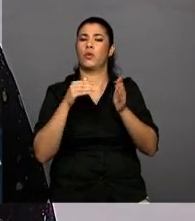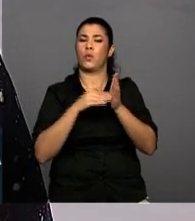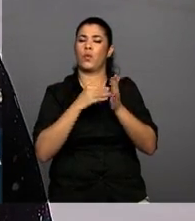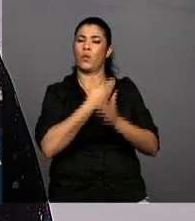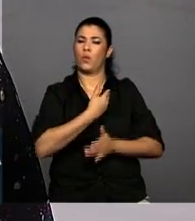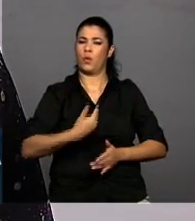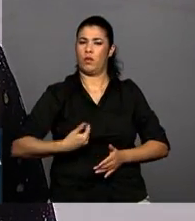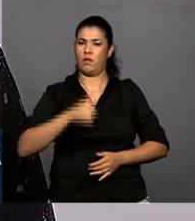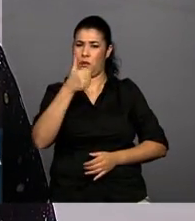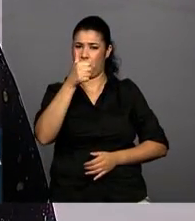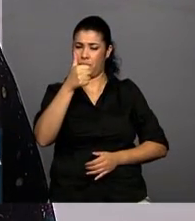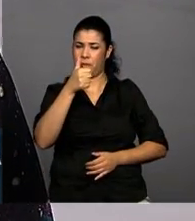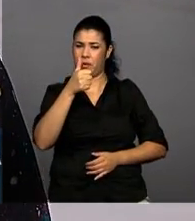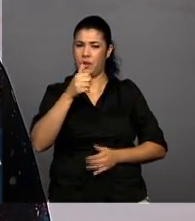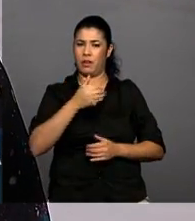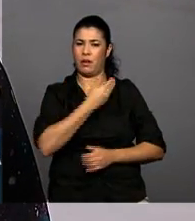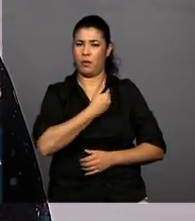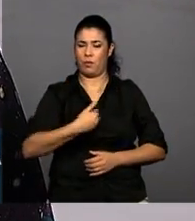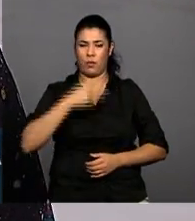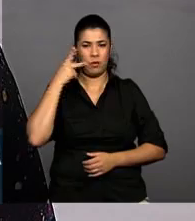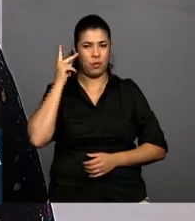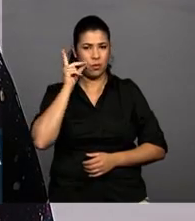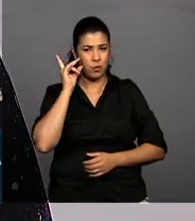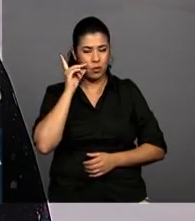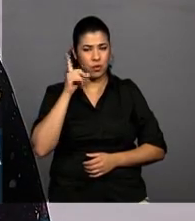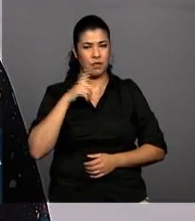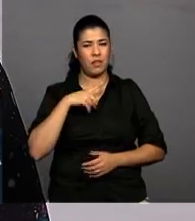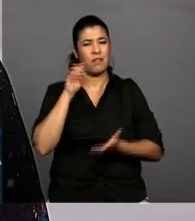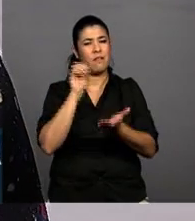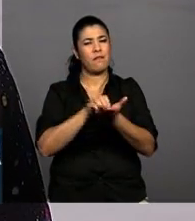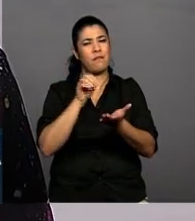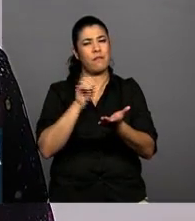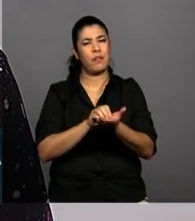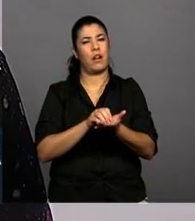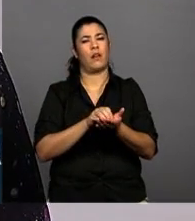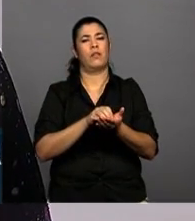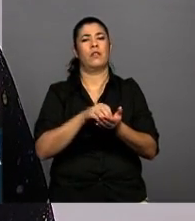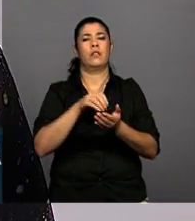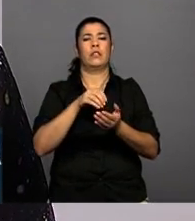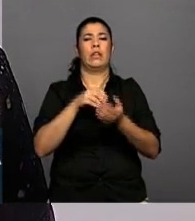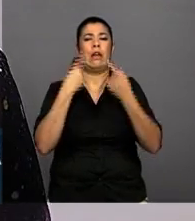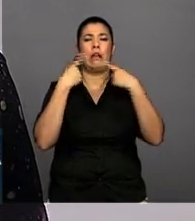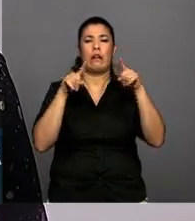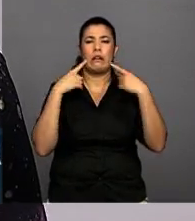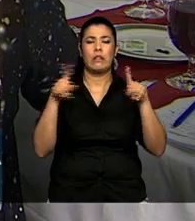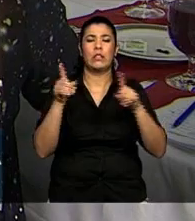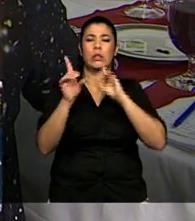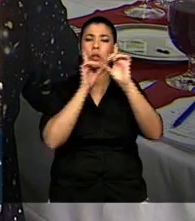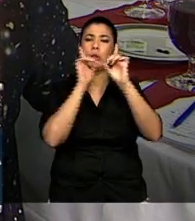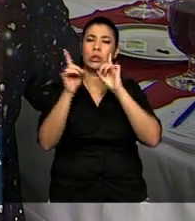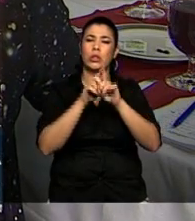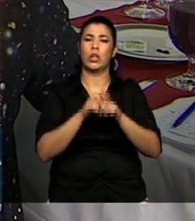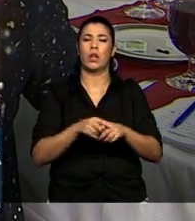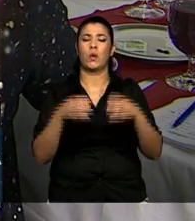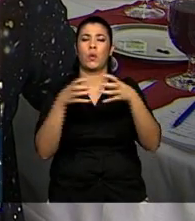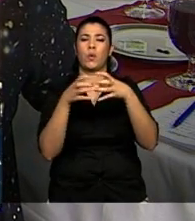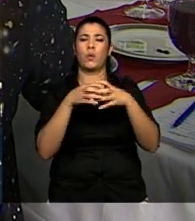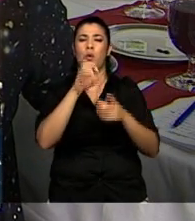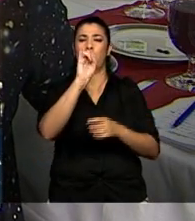relação à questão indígena houve pouco diálogo com os índios houve muitas queixas nessa área e houve poucas demarcações